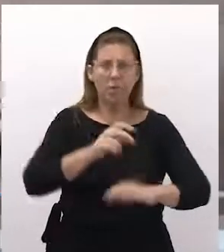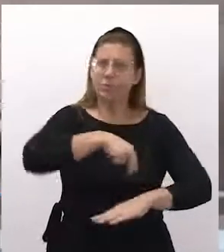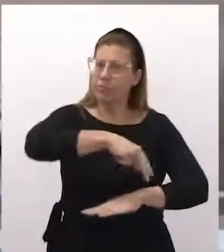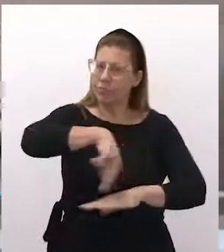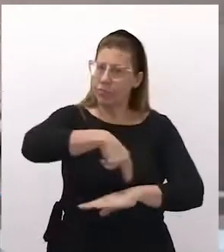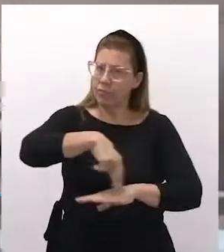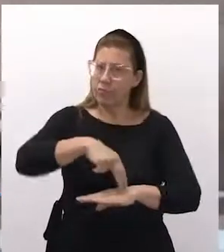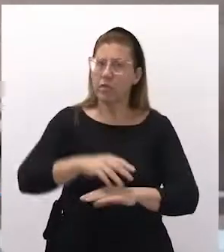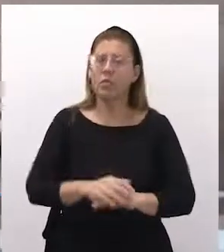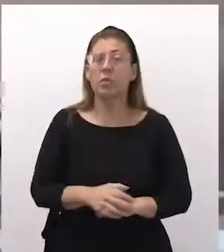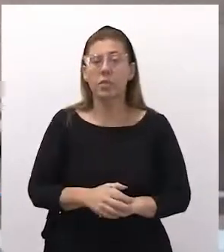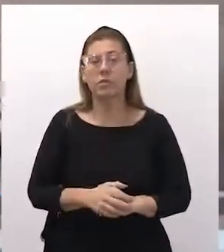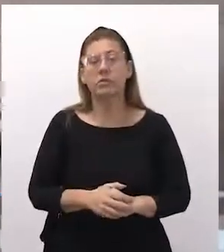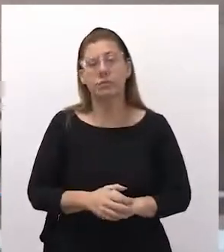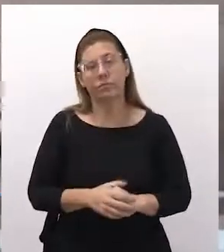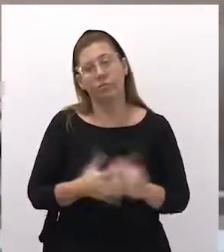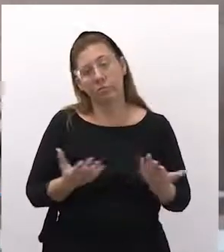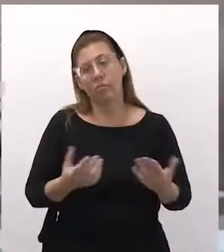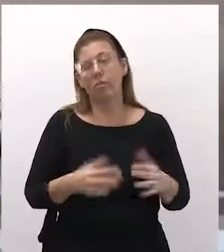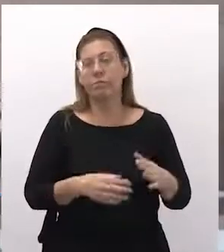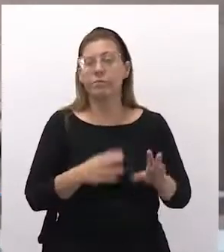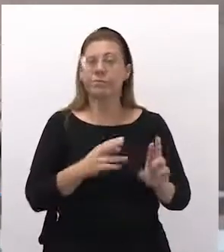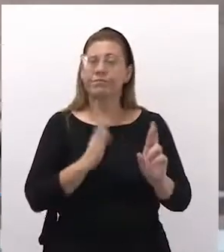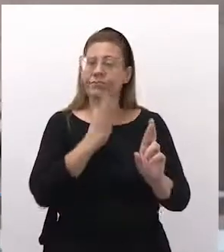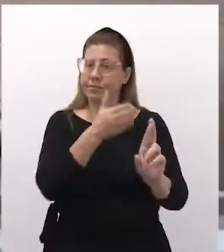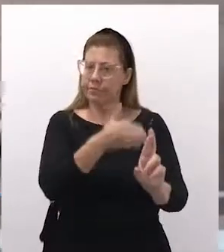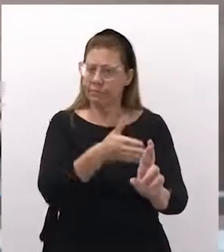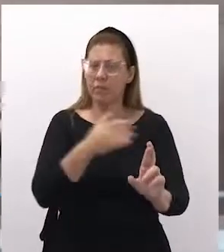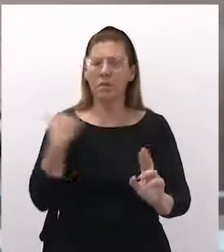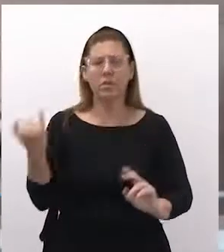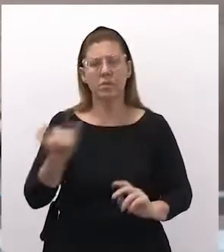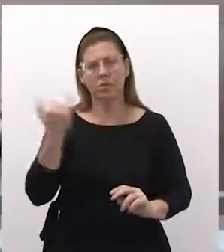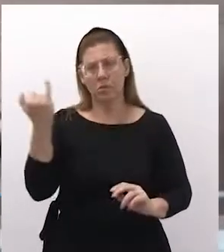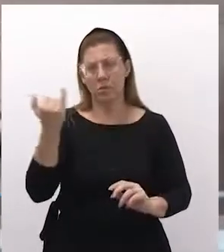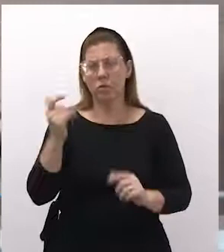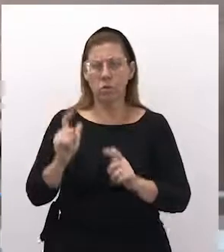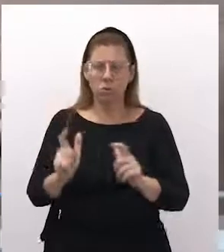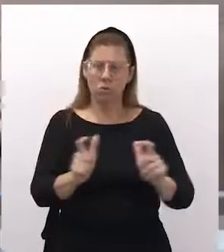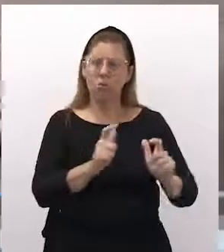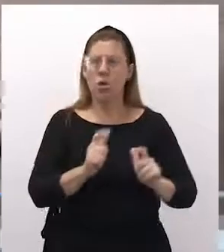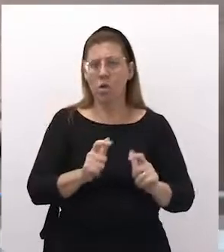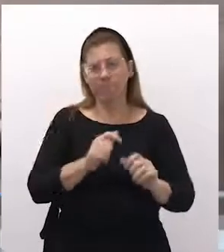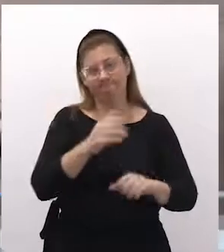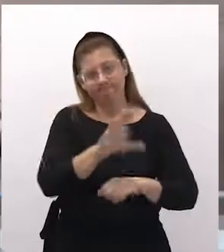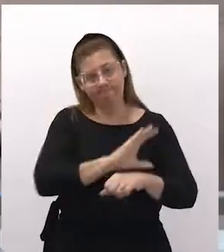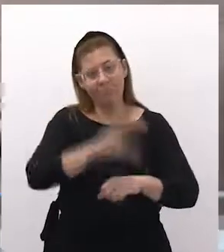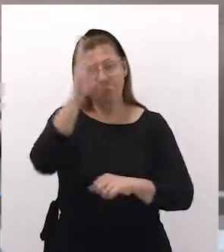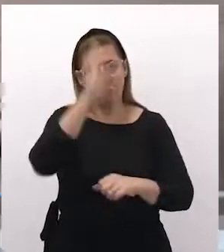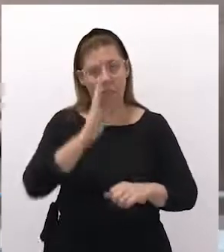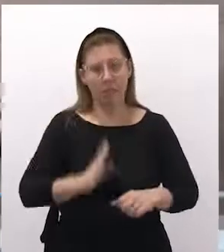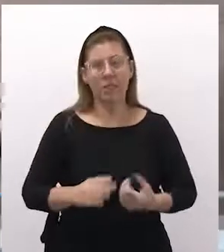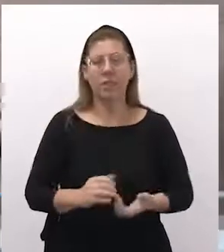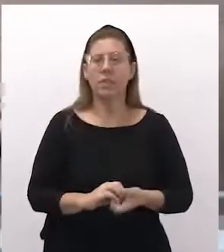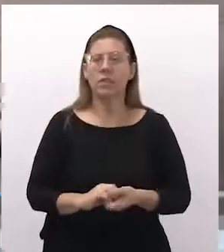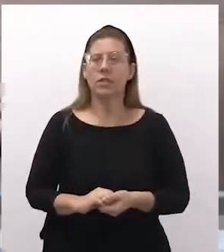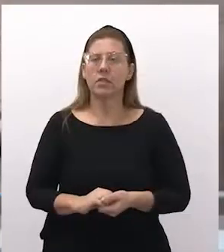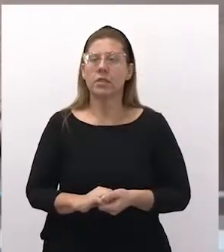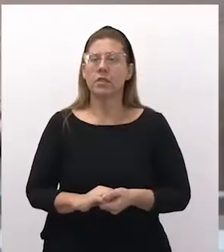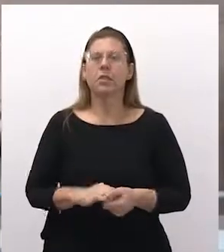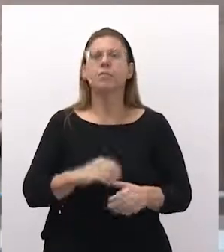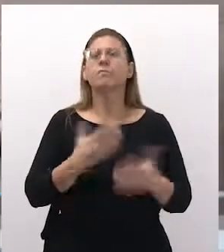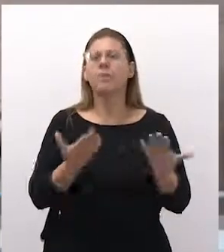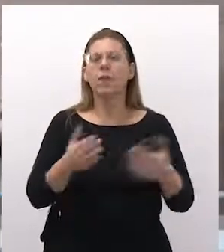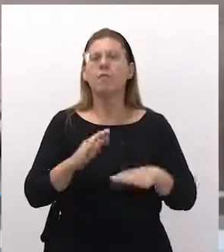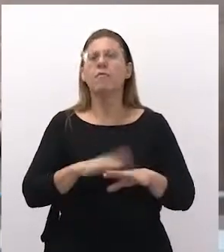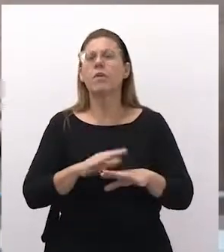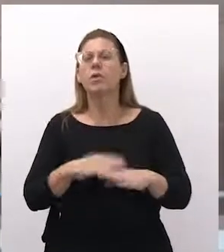e ela é um texto muito bonito, uma referência em muitos lugares da nossa Constituição brasileira, e tratou